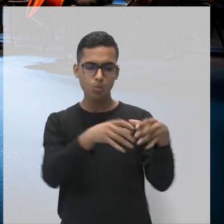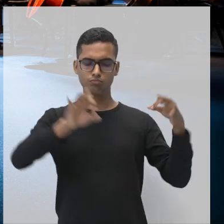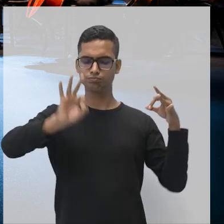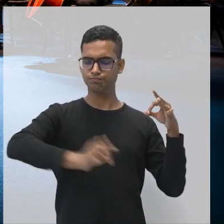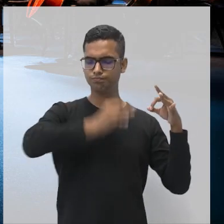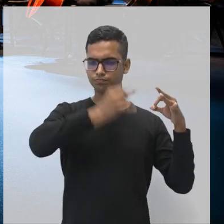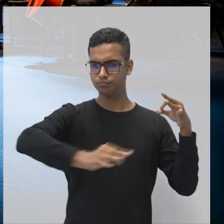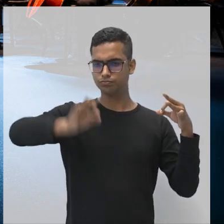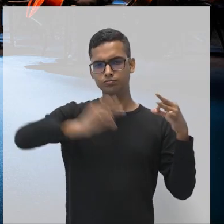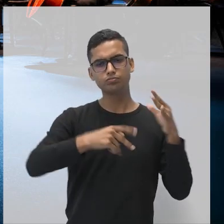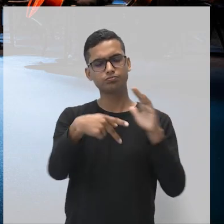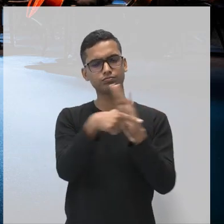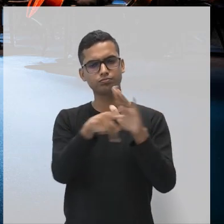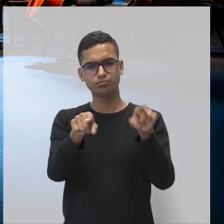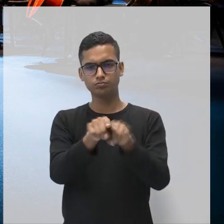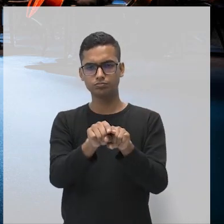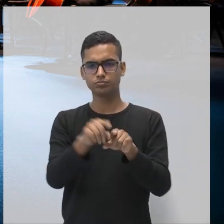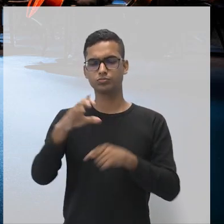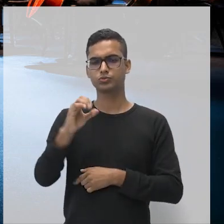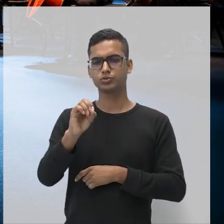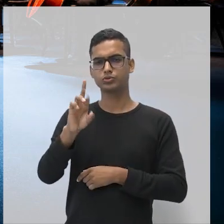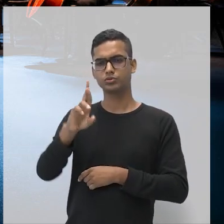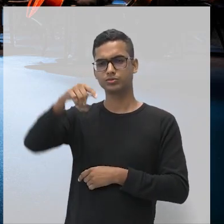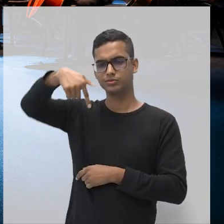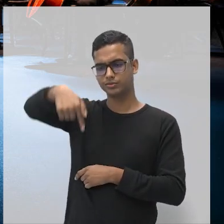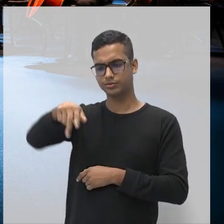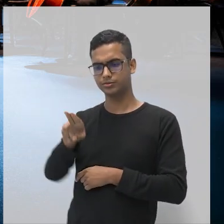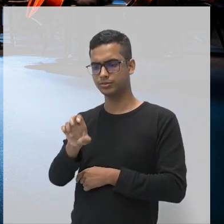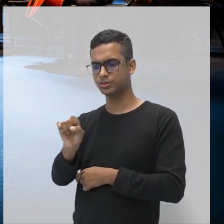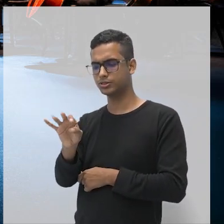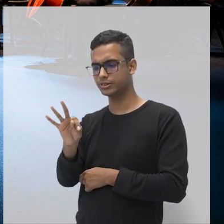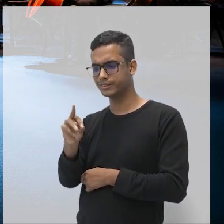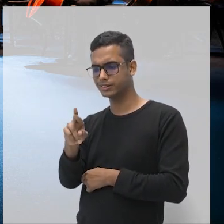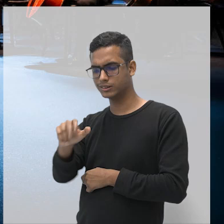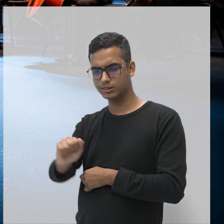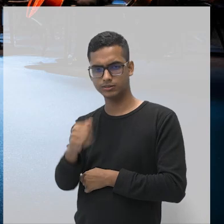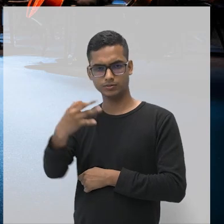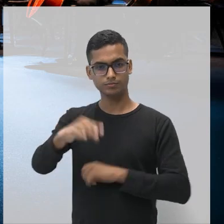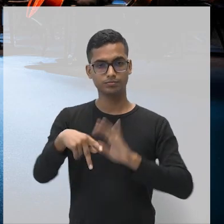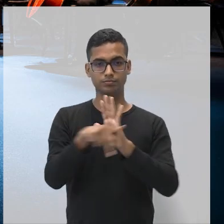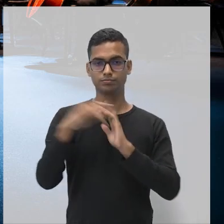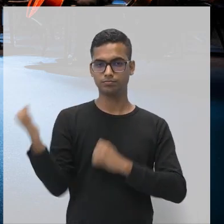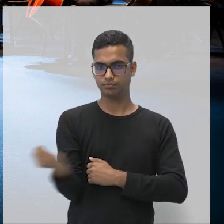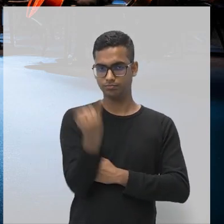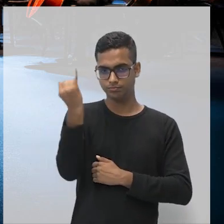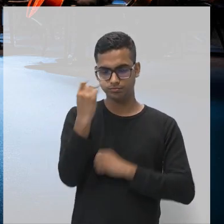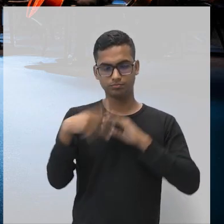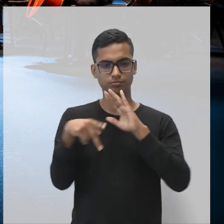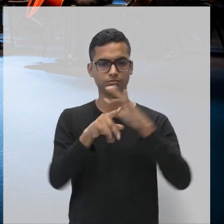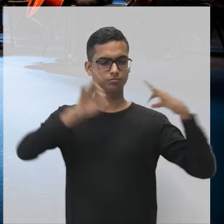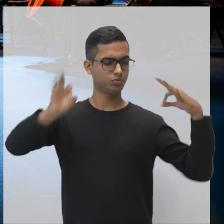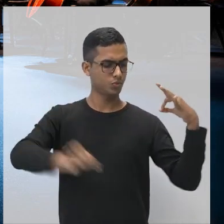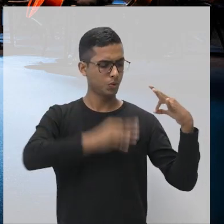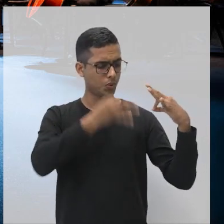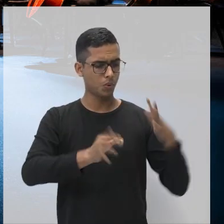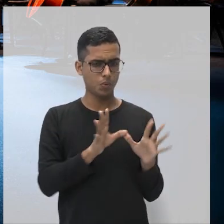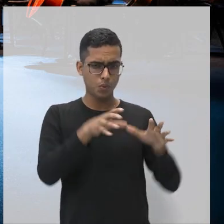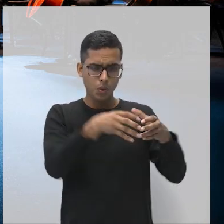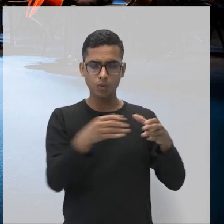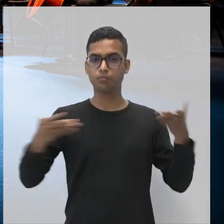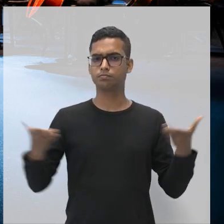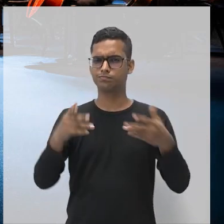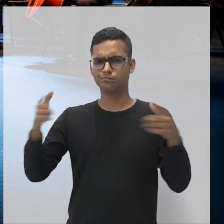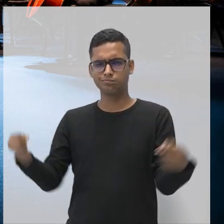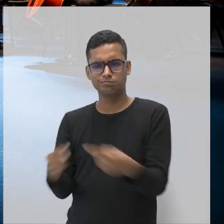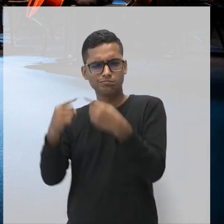tentar entender e apreciar esse momento cultural tão importante. Então, o corpo